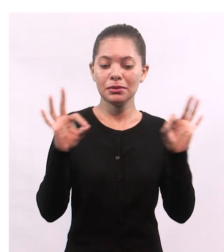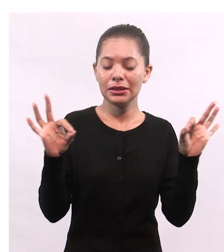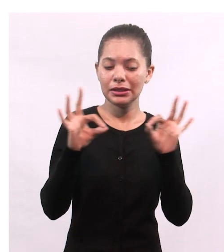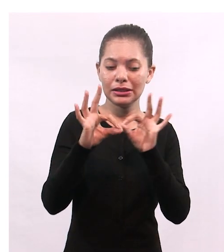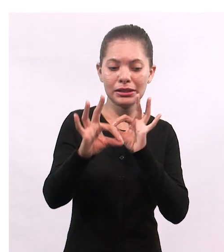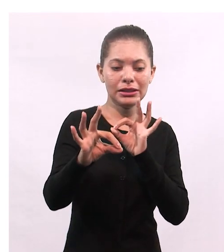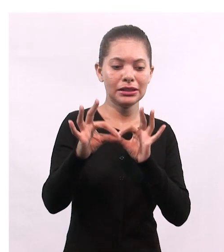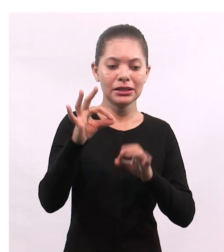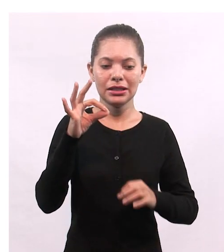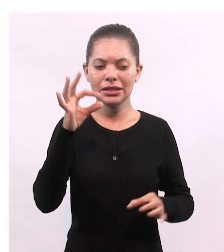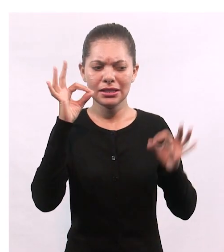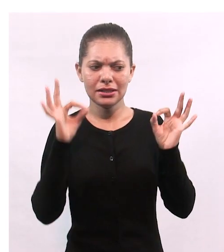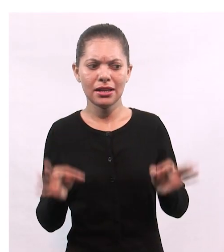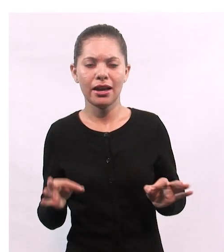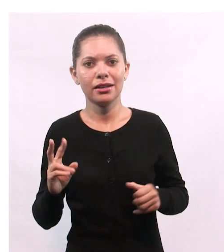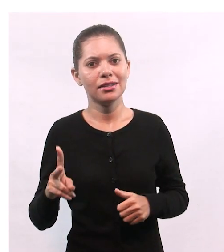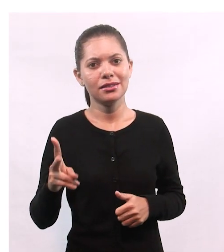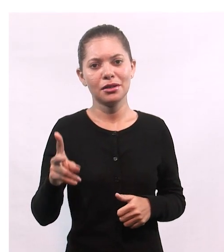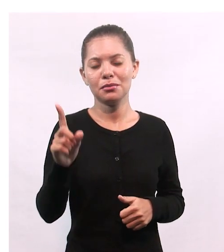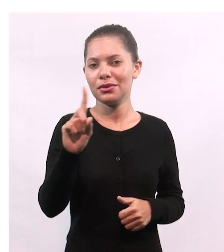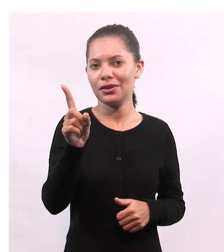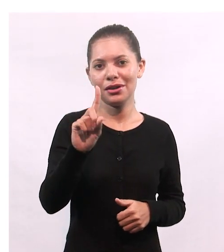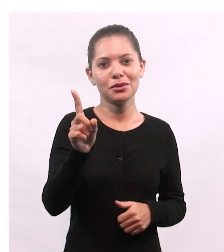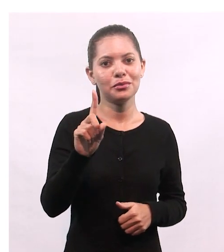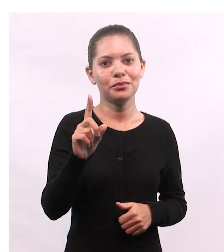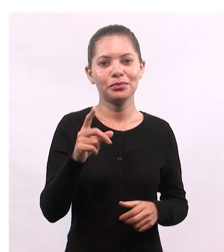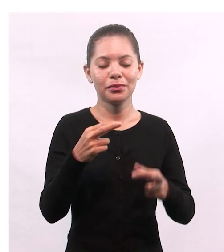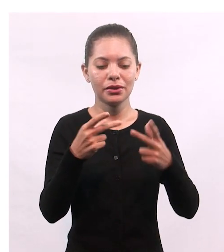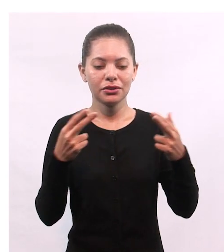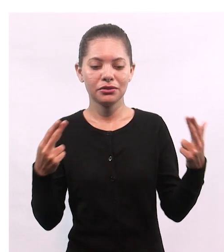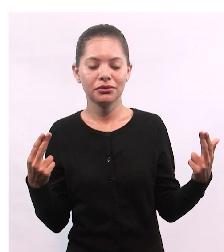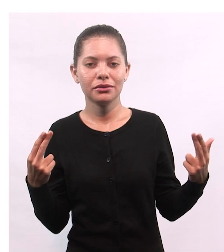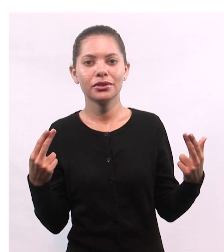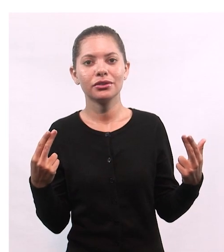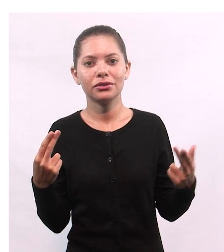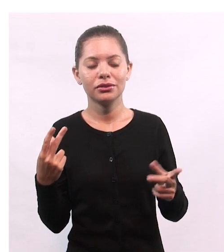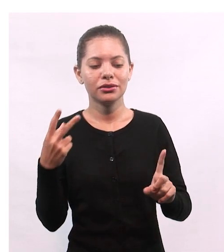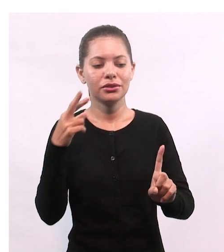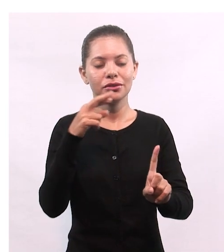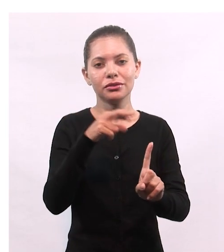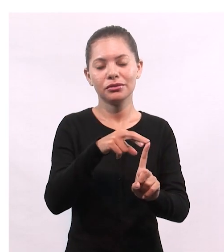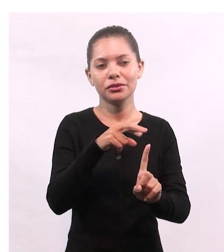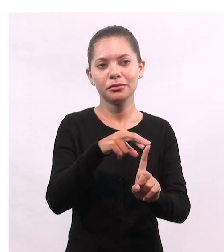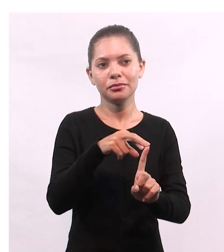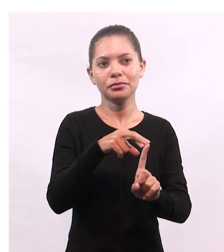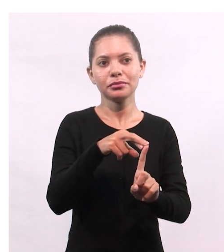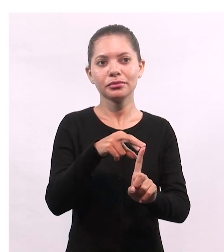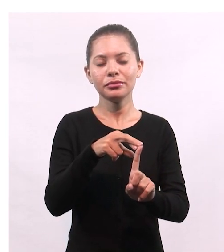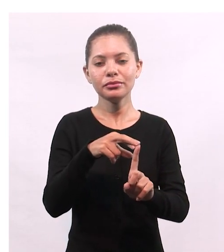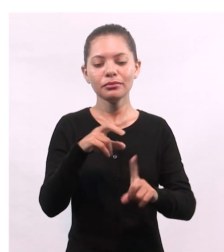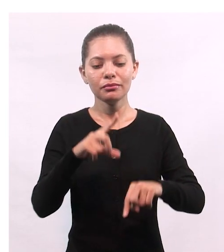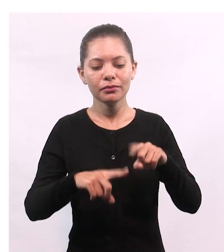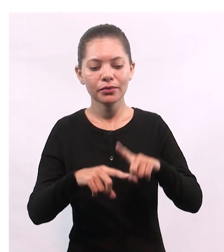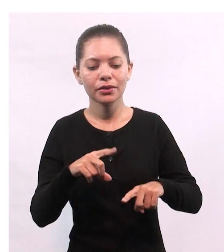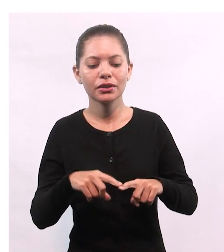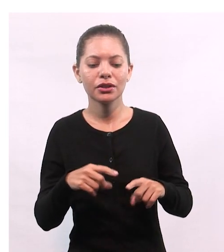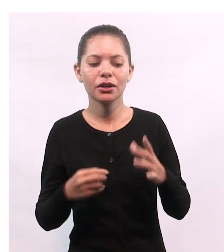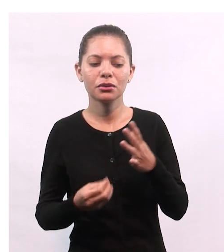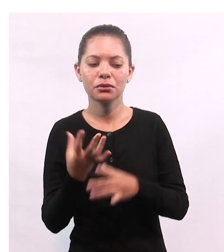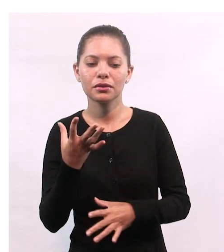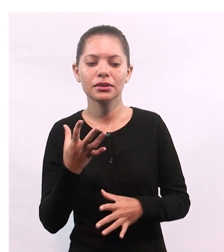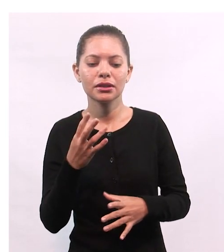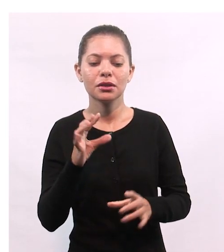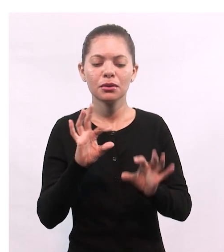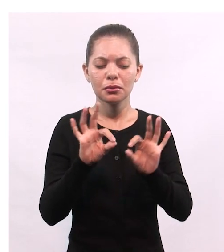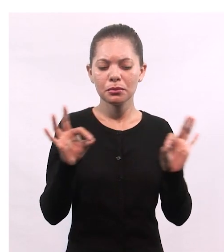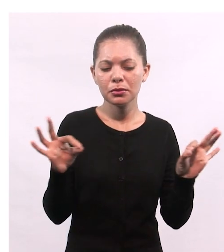sempre batem. A minha polegada diferente da sua. Se eu for tomar isso como referência para um objeto que eu estou fabricando, se